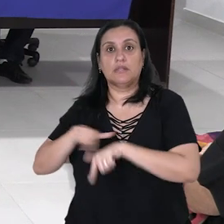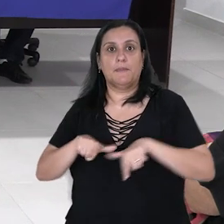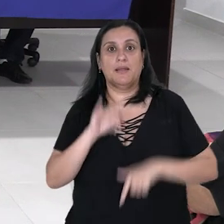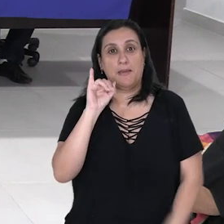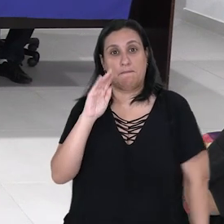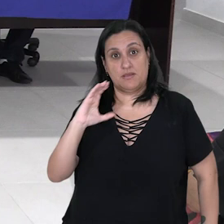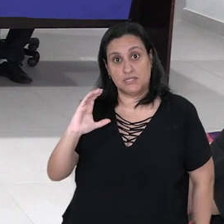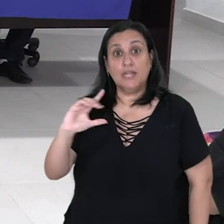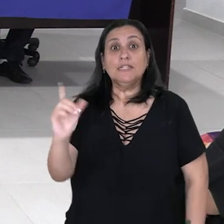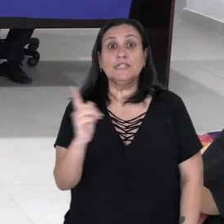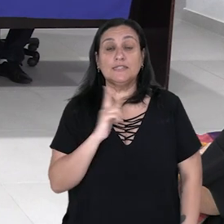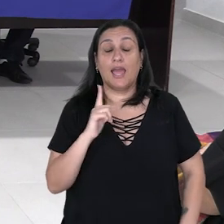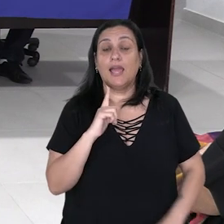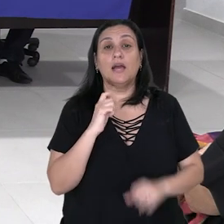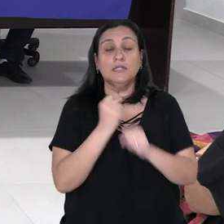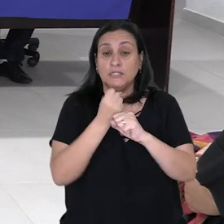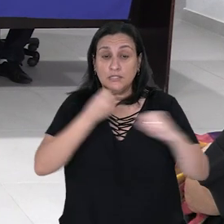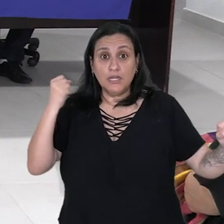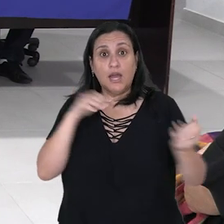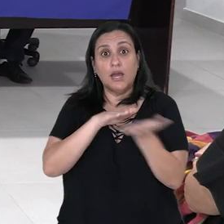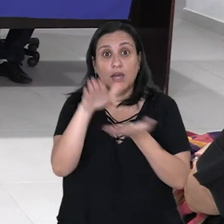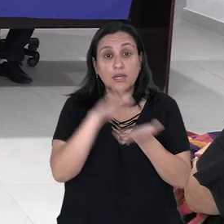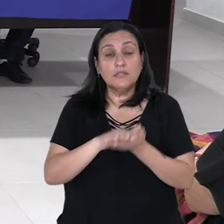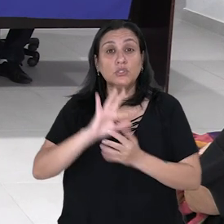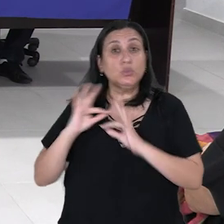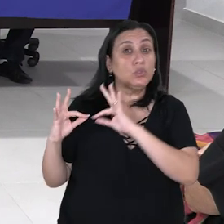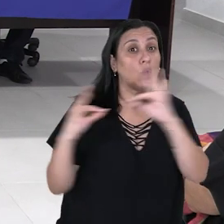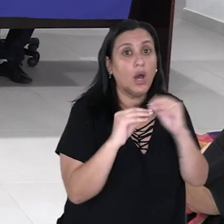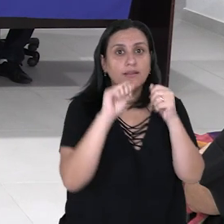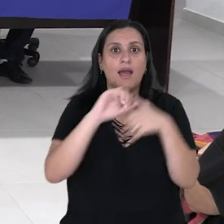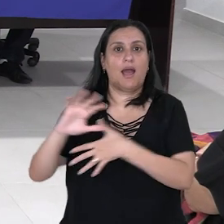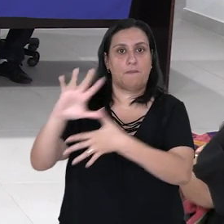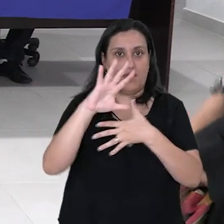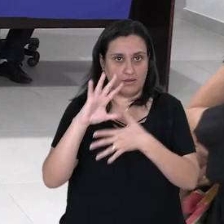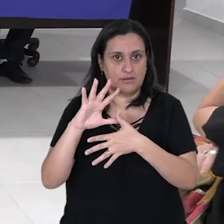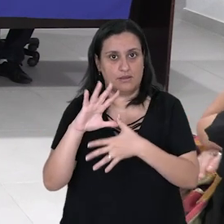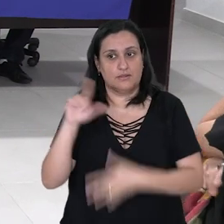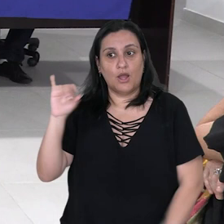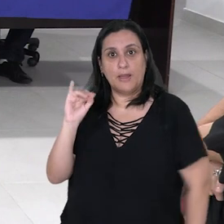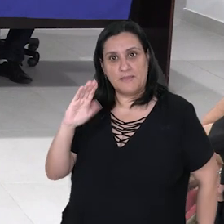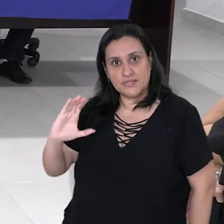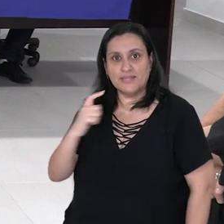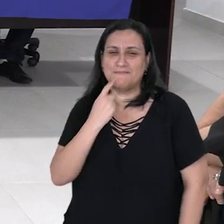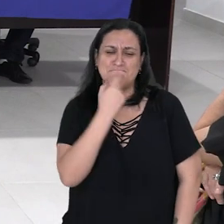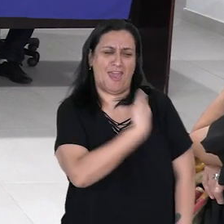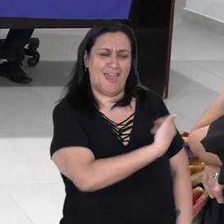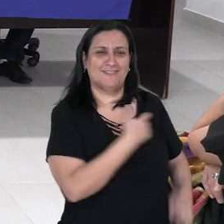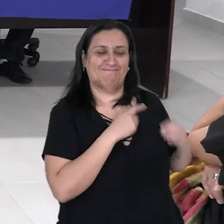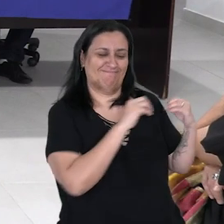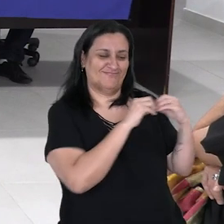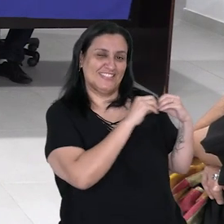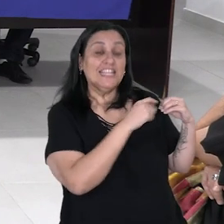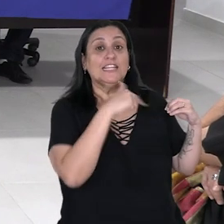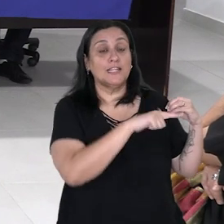a maior gráfica pública de braille da América Latina. Então, a gente é uma instituição vizinha que a gente está iniciando essa parceria e a